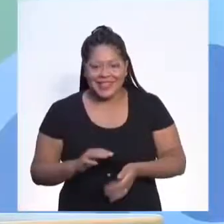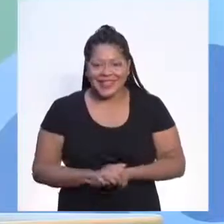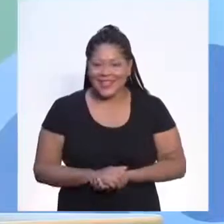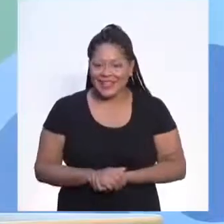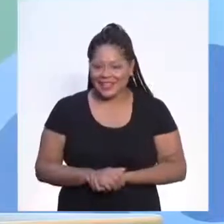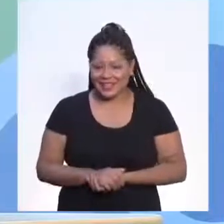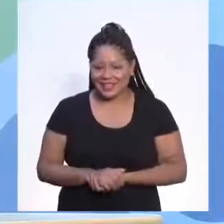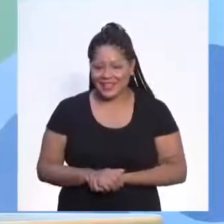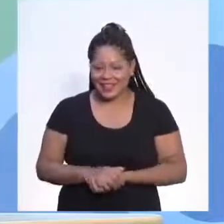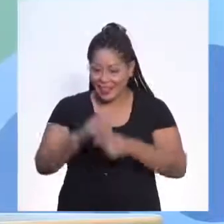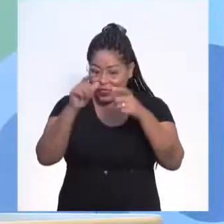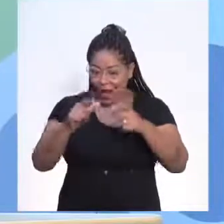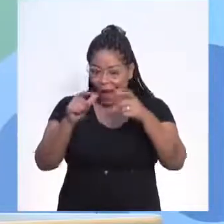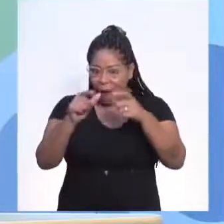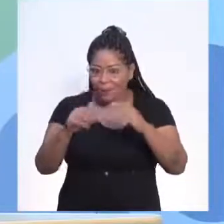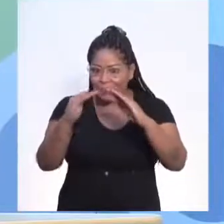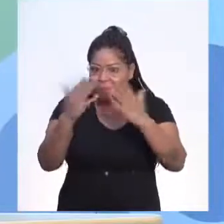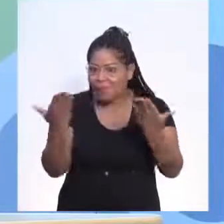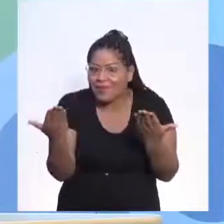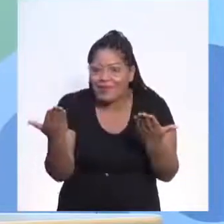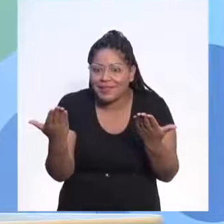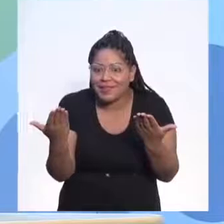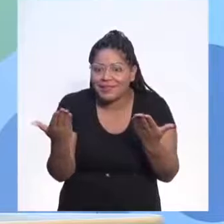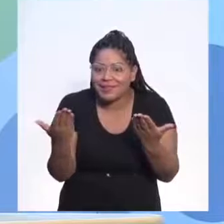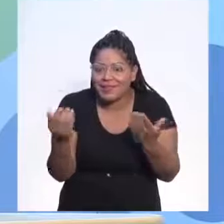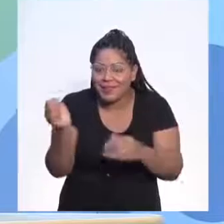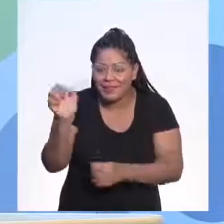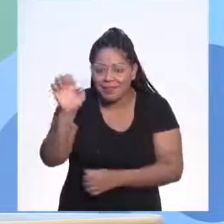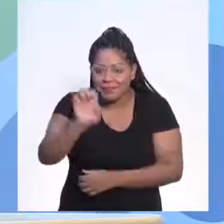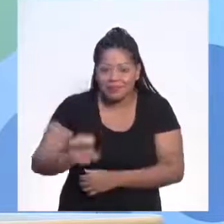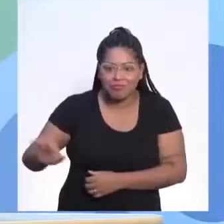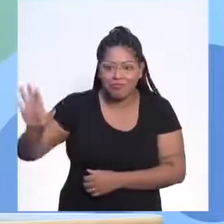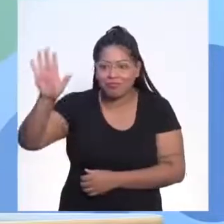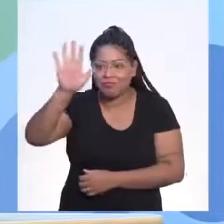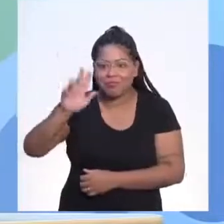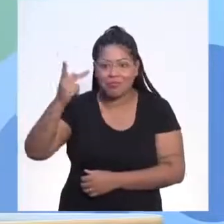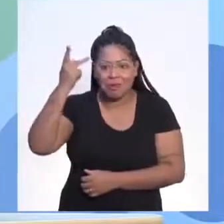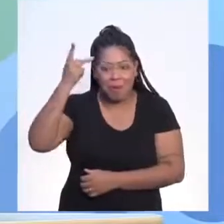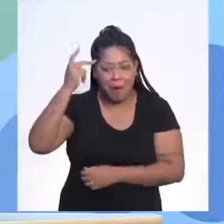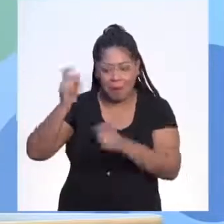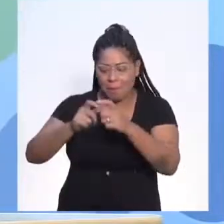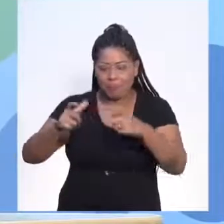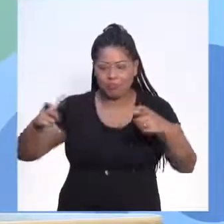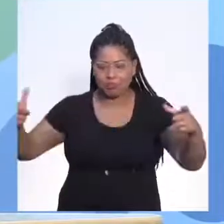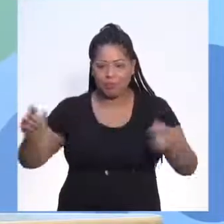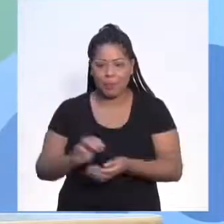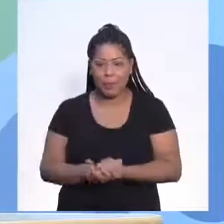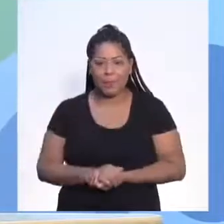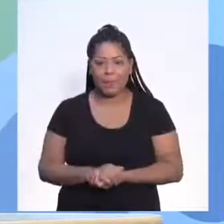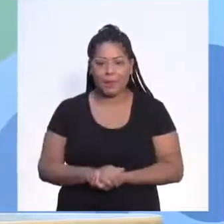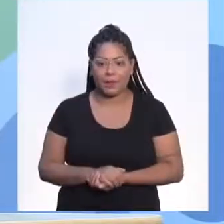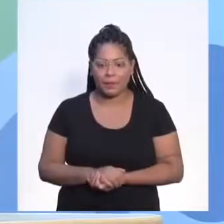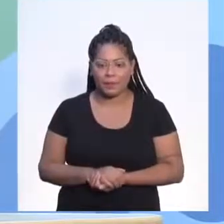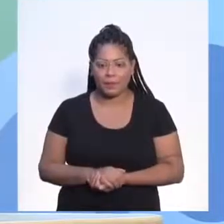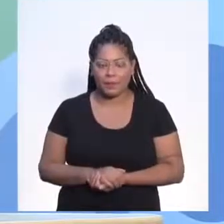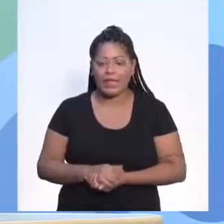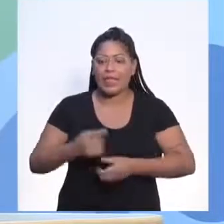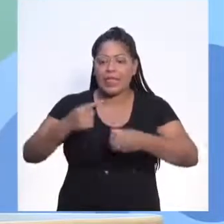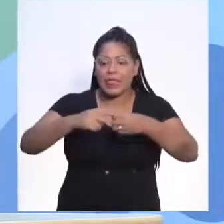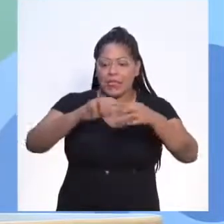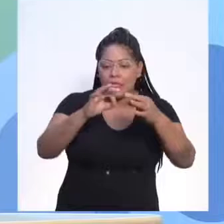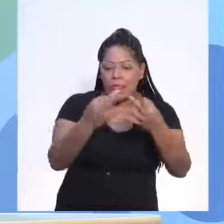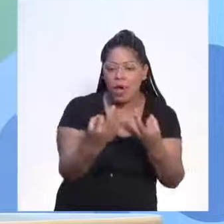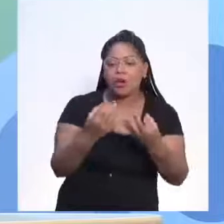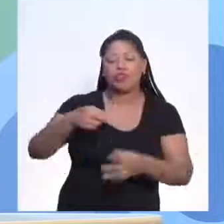De onde será? Ai, de onde De será? onde será? Porque o estado de São Nossa. Paulo é tão grande, né? Muito, muito grande. Após área metropolitana, interior,